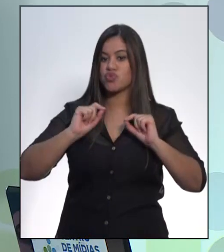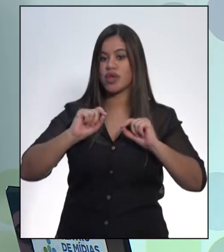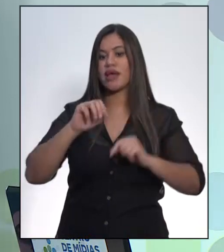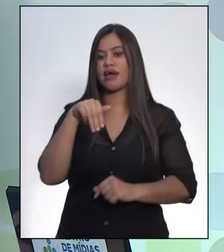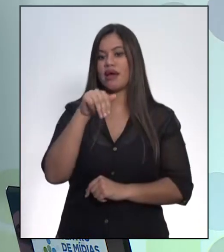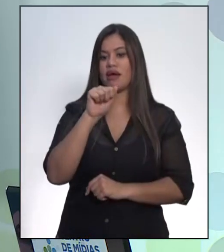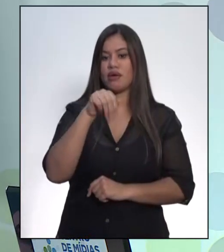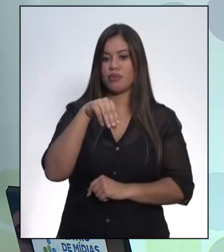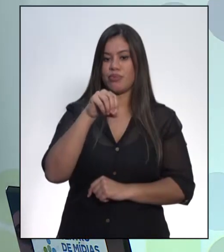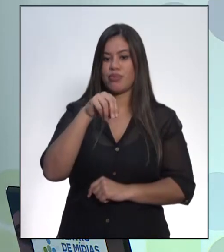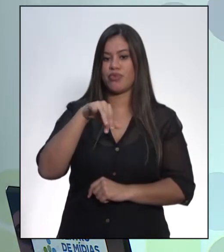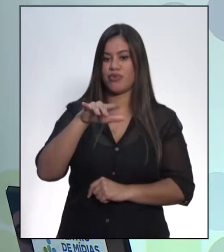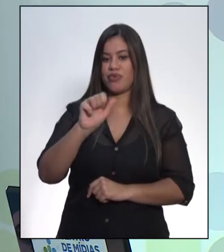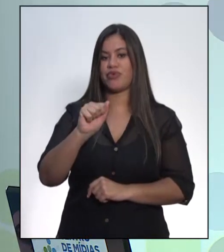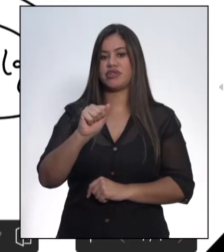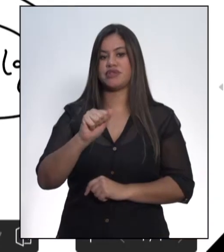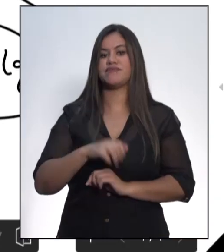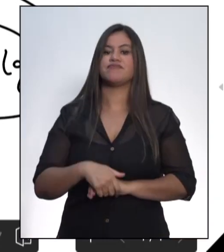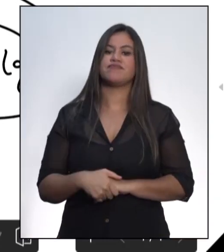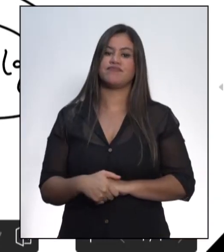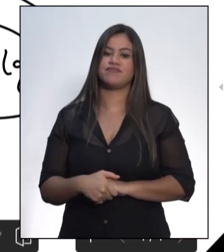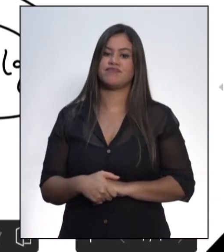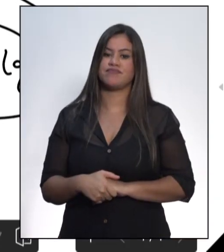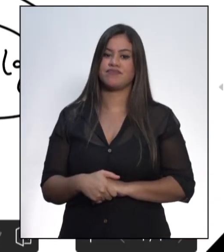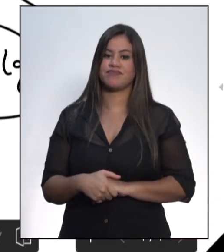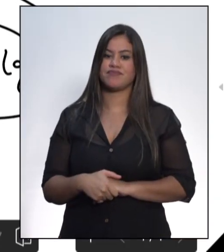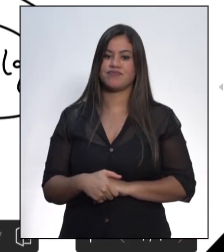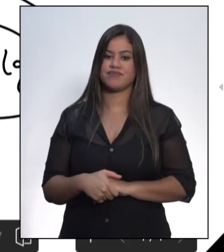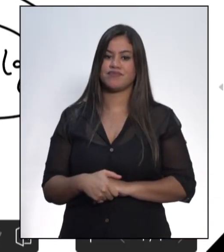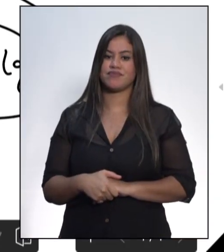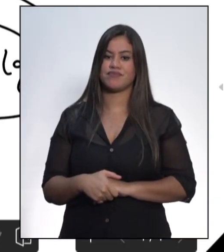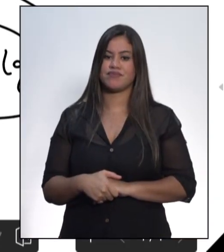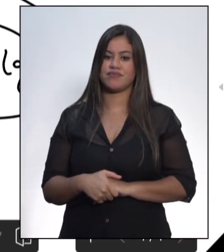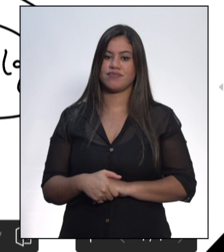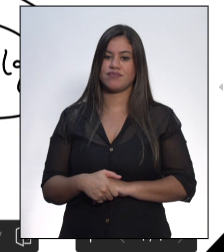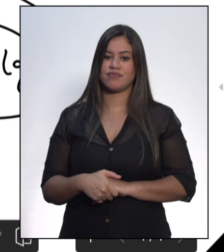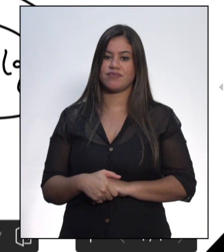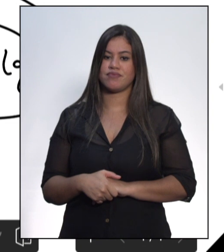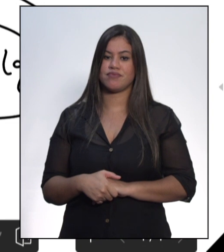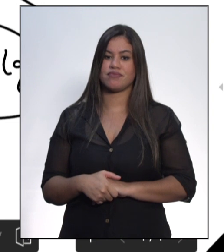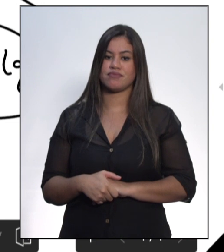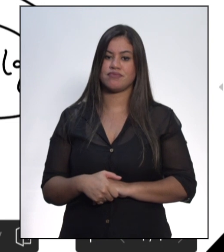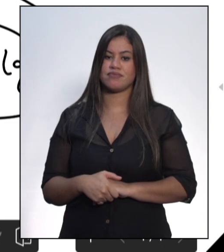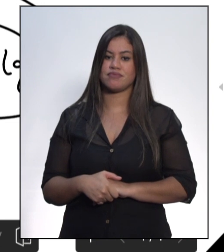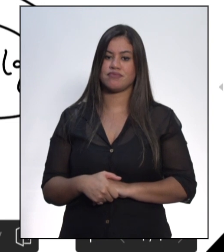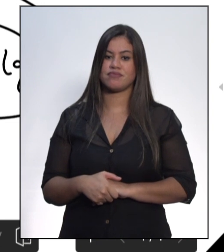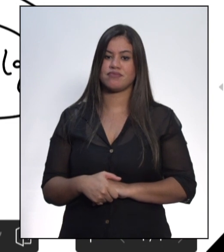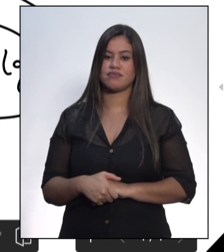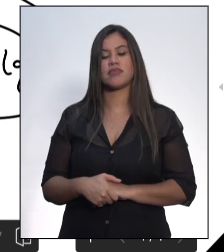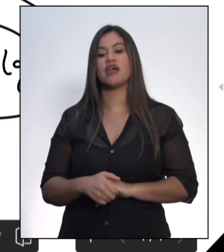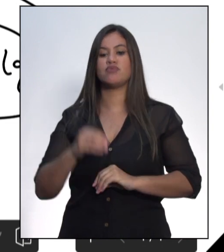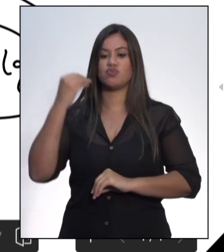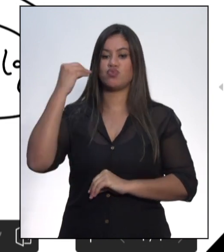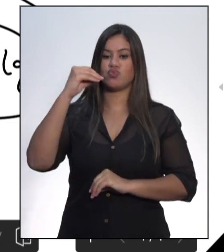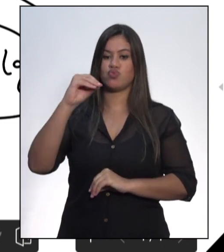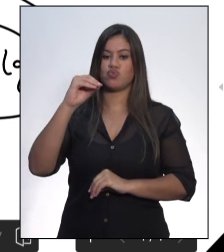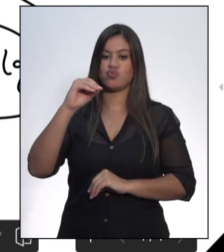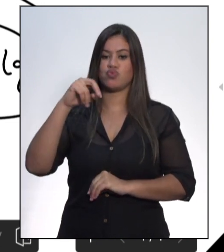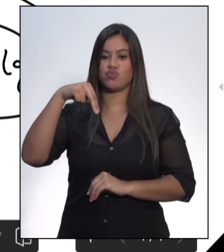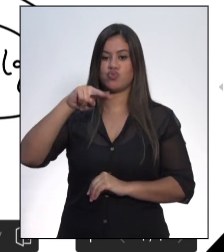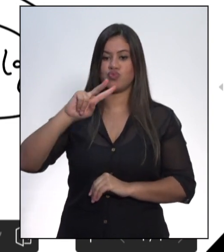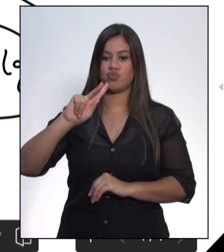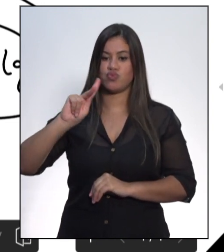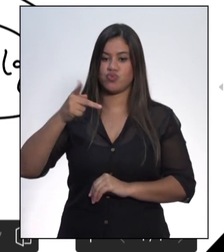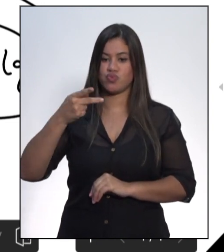amônia. Então, eu vou lá e coloco minha amônia. Eu coloco o meu NH3 e